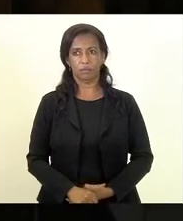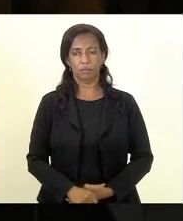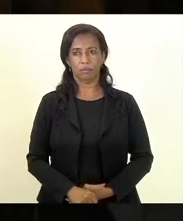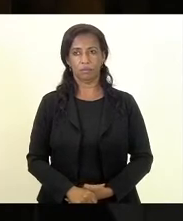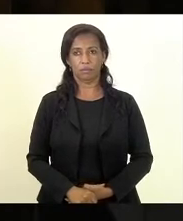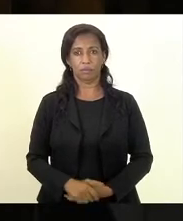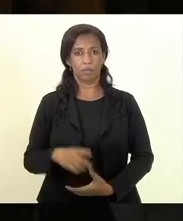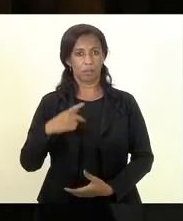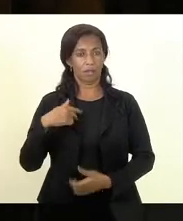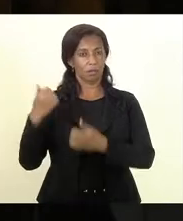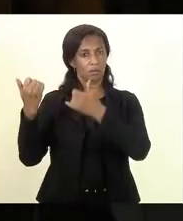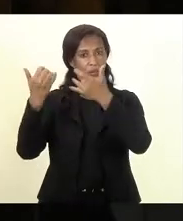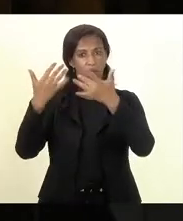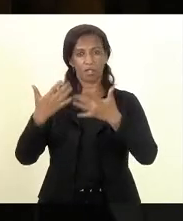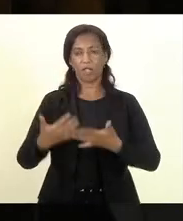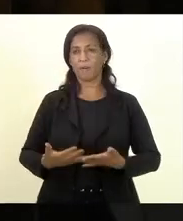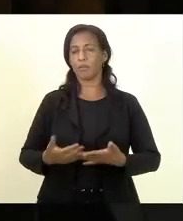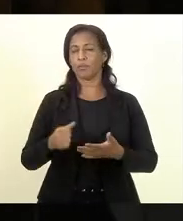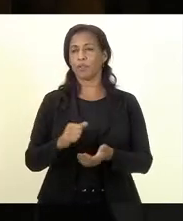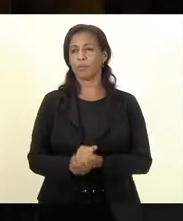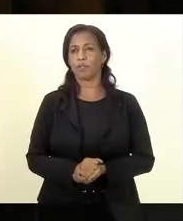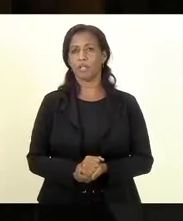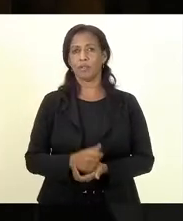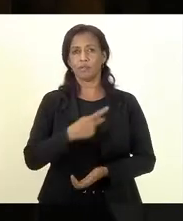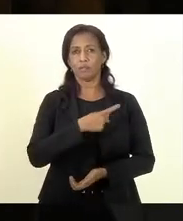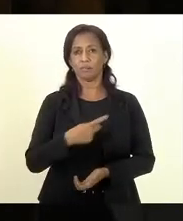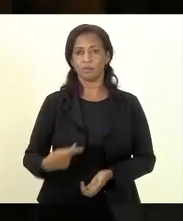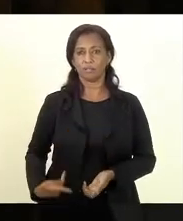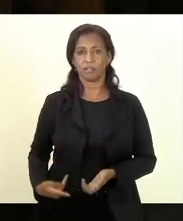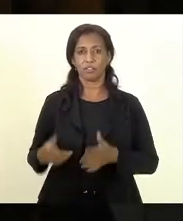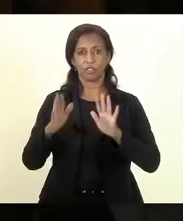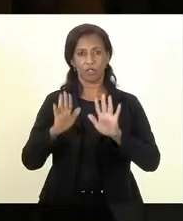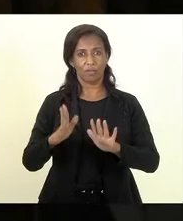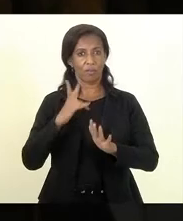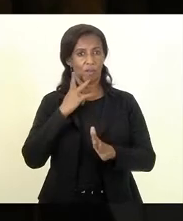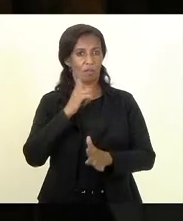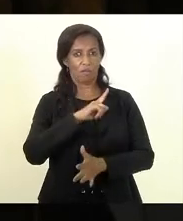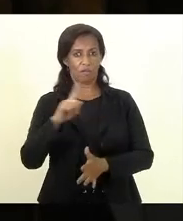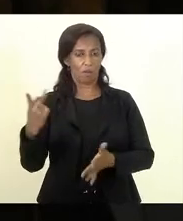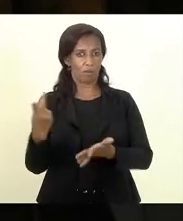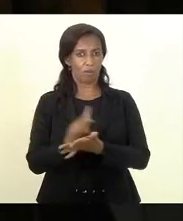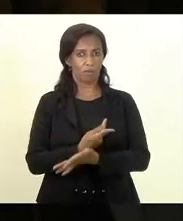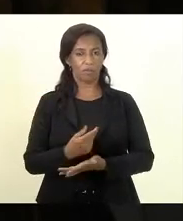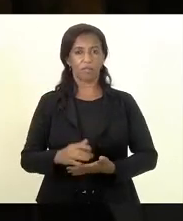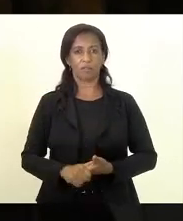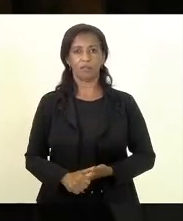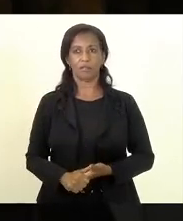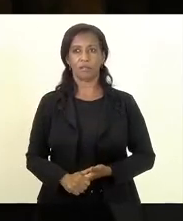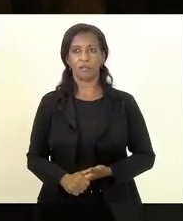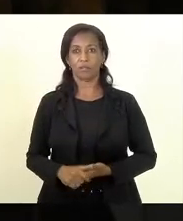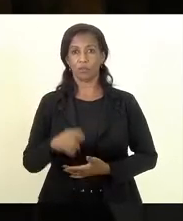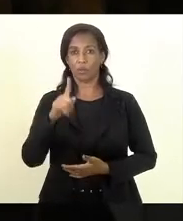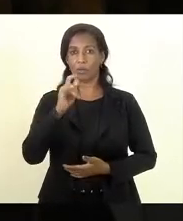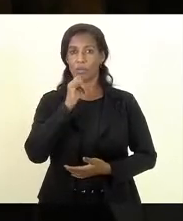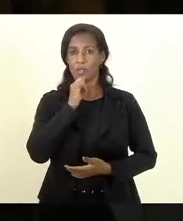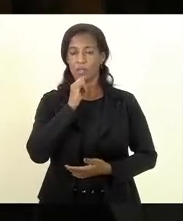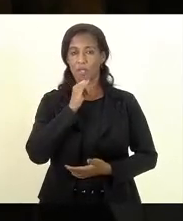Eu diria para Vossa Excelência, deputada Tia Ju, isso não vai acontecer, vou dar só como